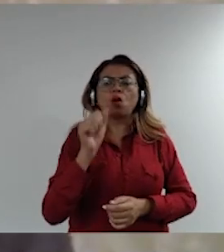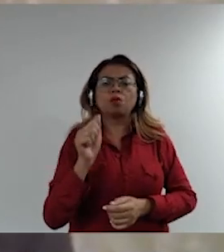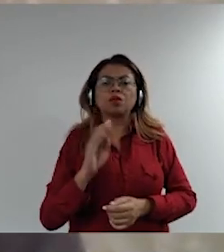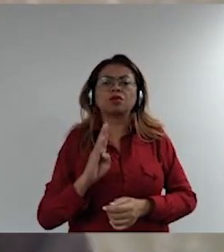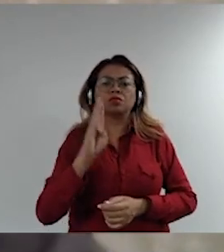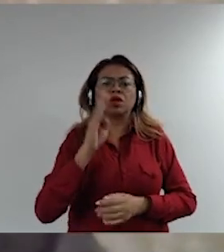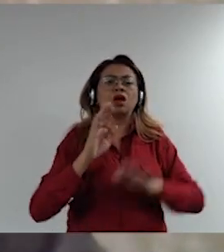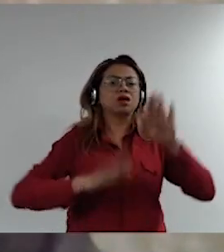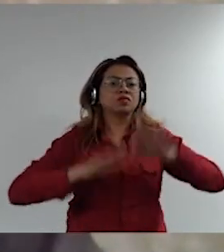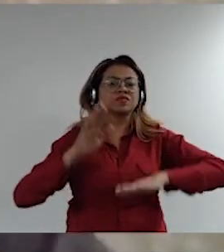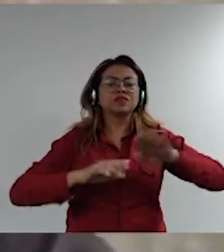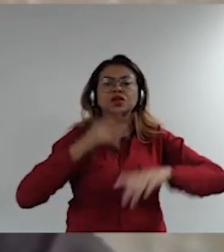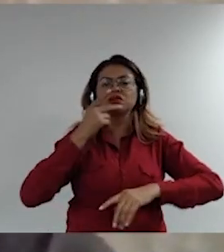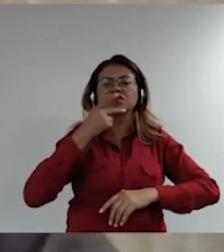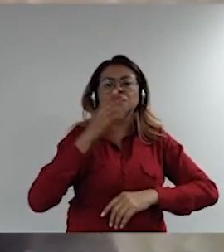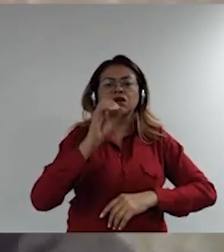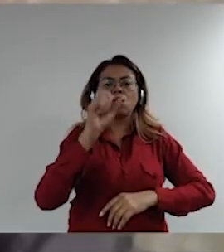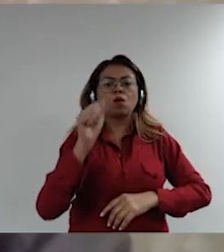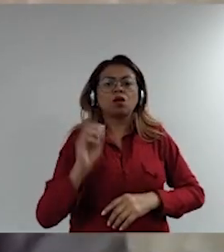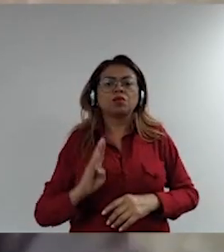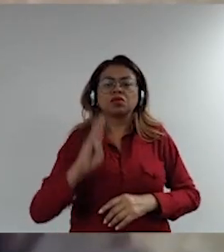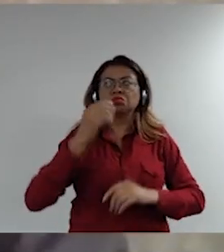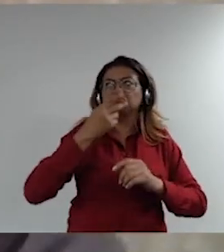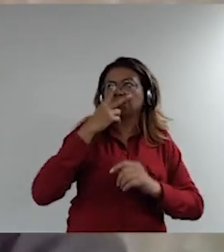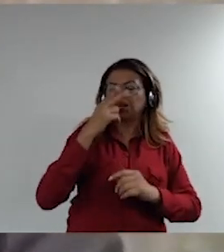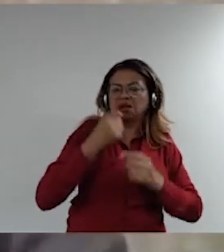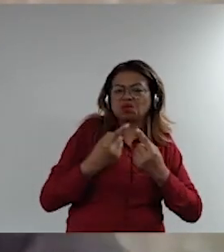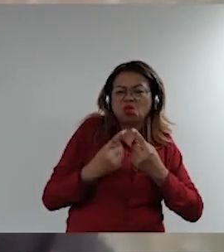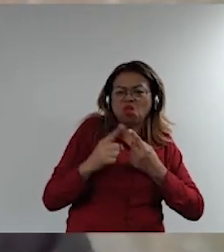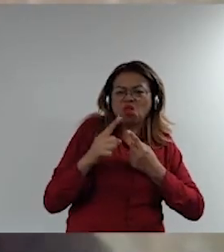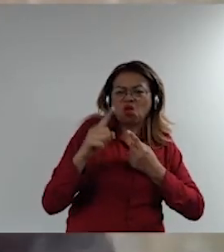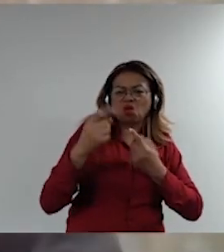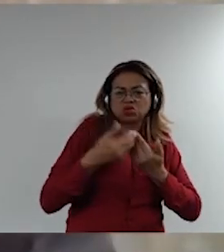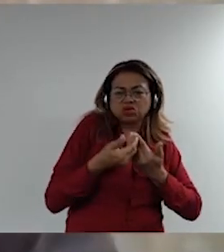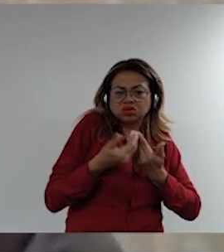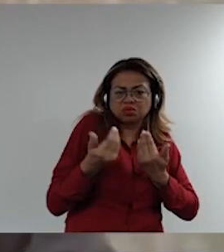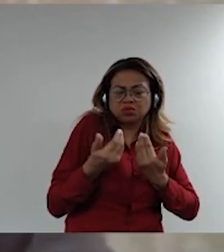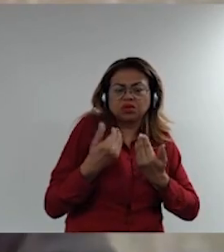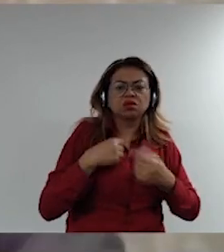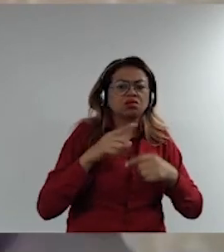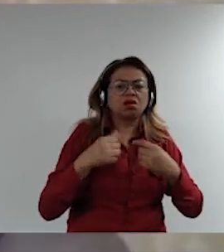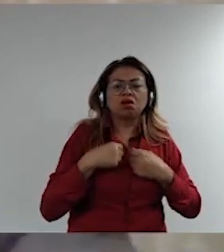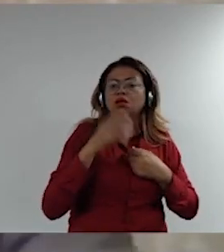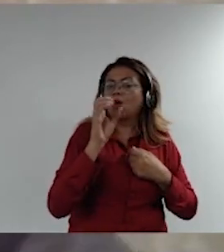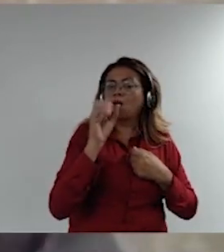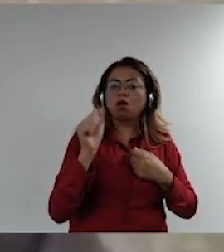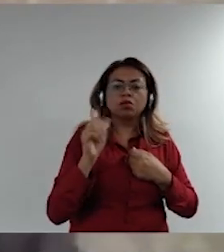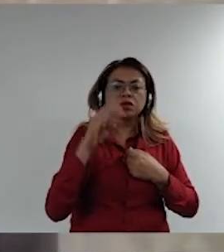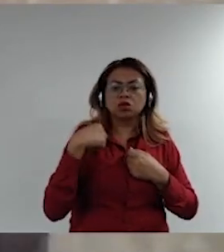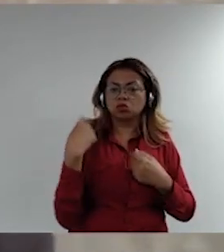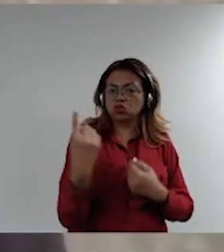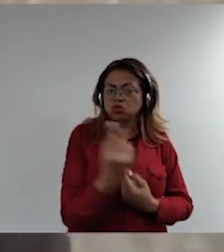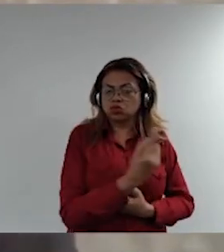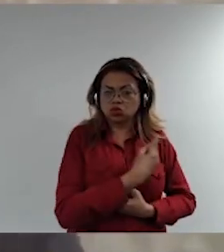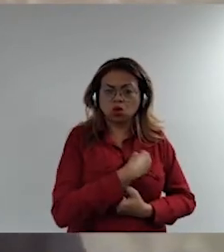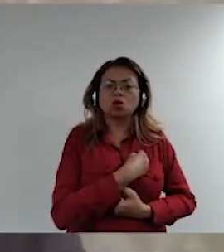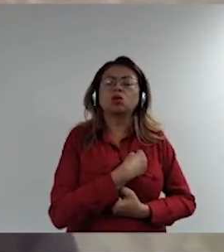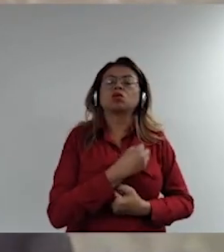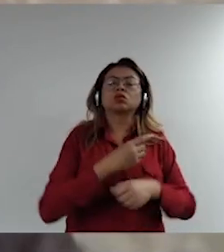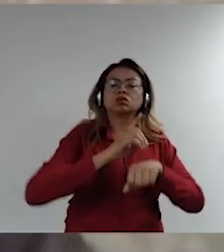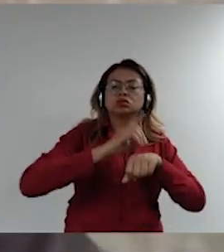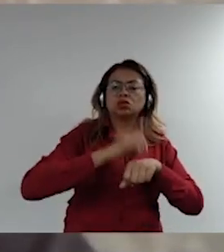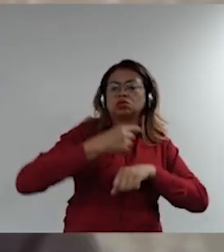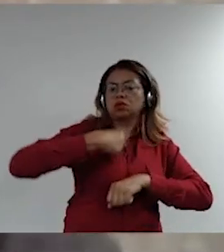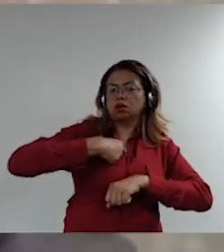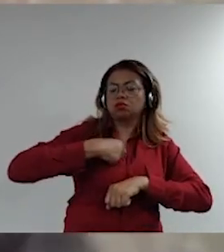Às vezes a gente fala da OAB como se fosse algo longe, algo separado. A OAB sou eu, é a doutora Andréia, é o doutor